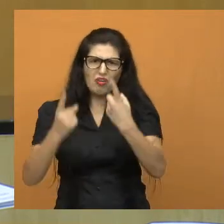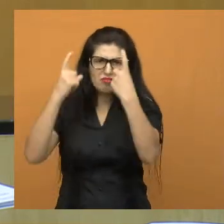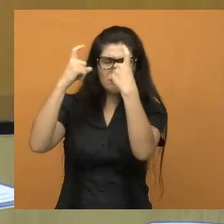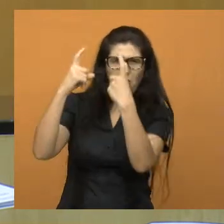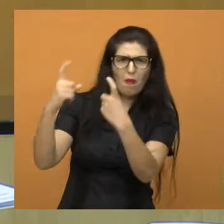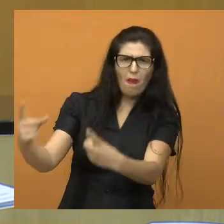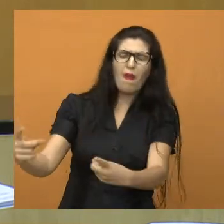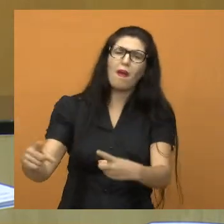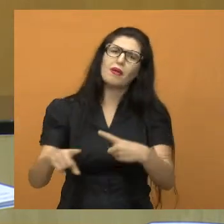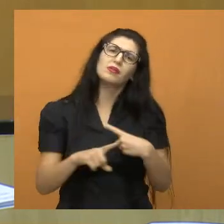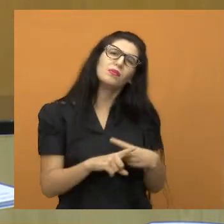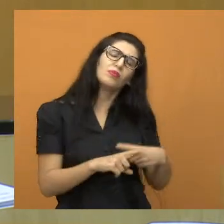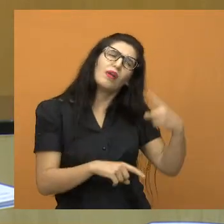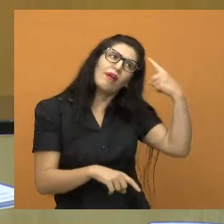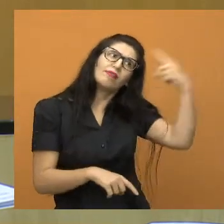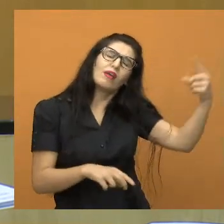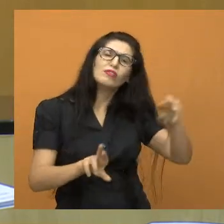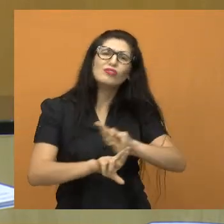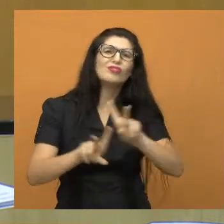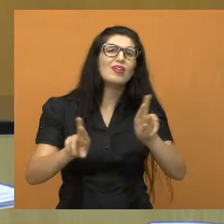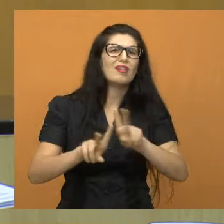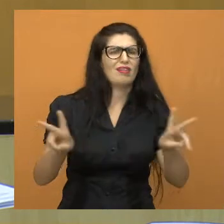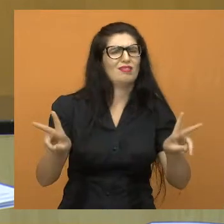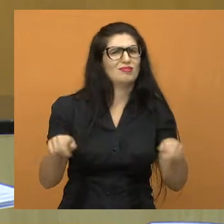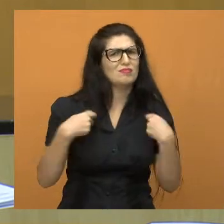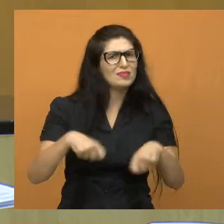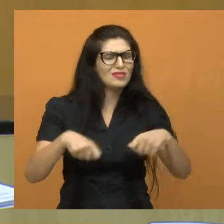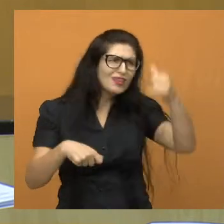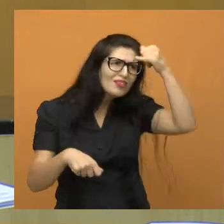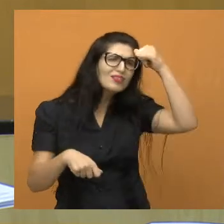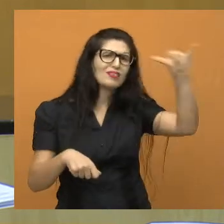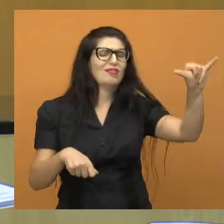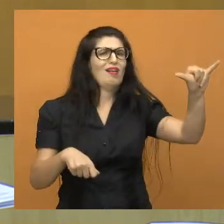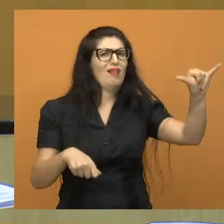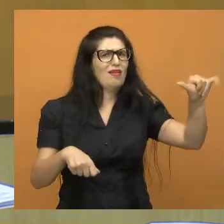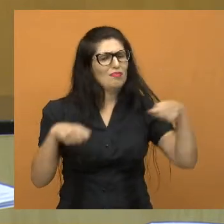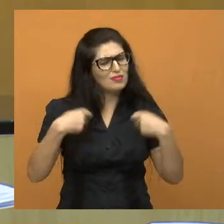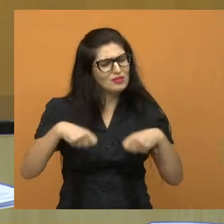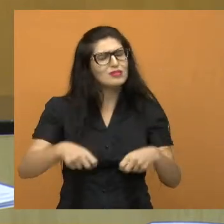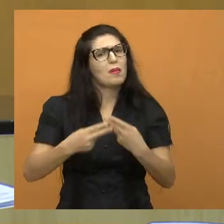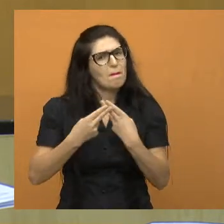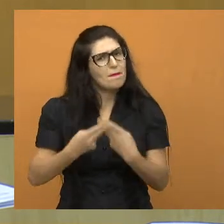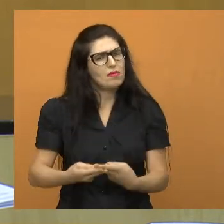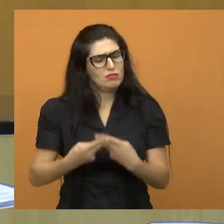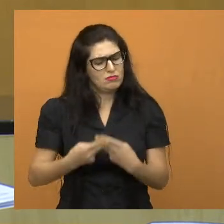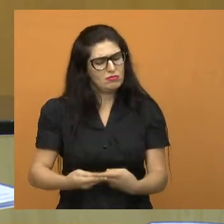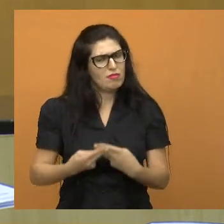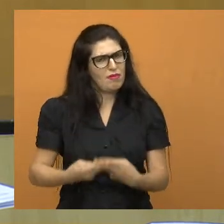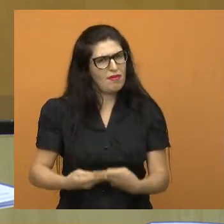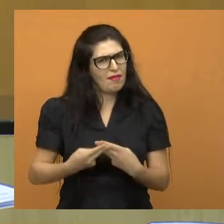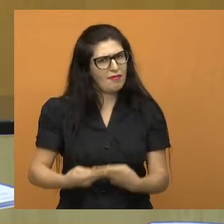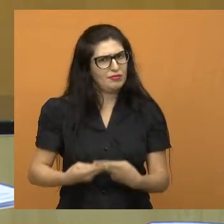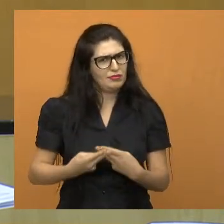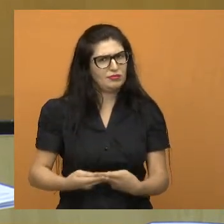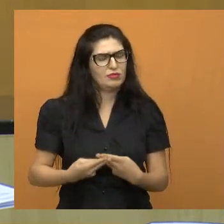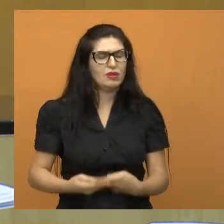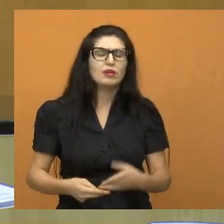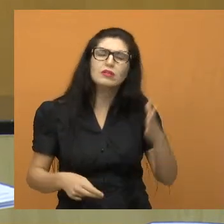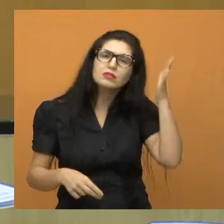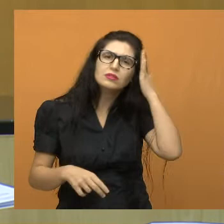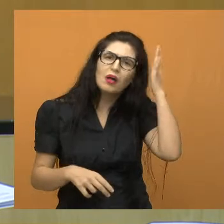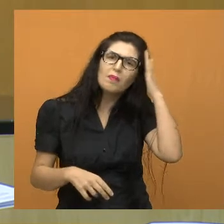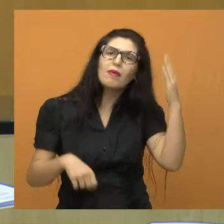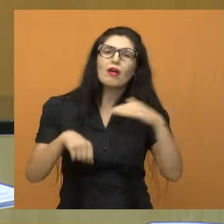as ideias são diferentes. Nós precisamos ter um pouquinho de paciência, saber discutir,